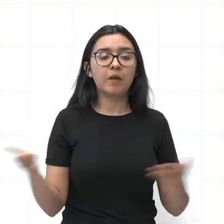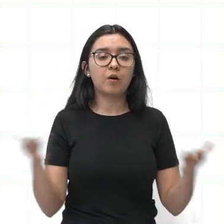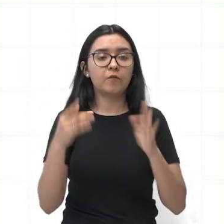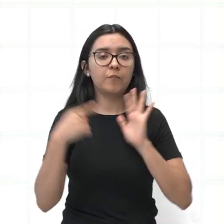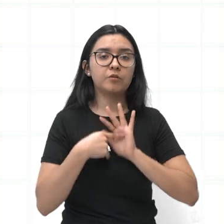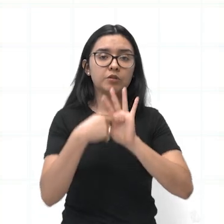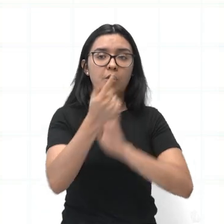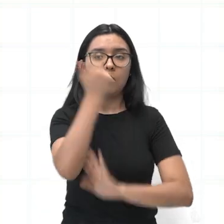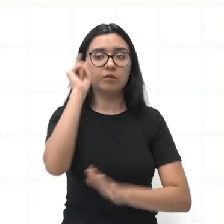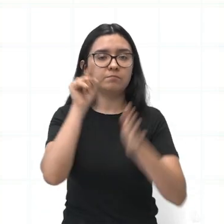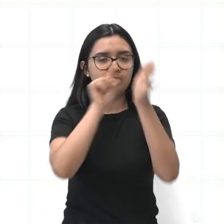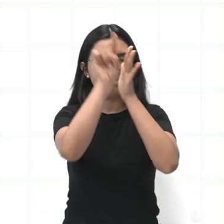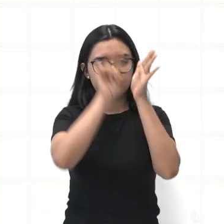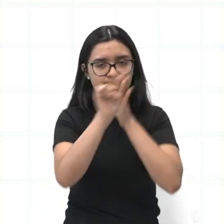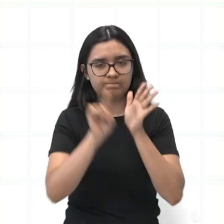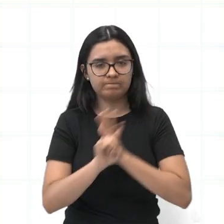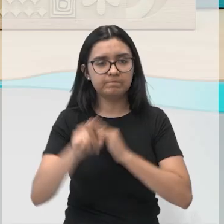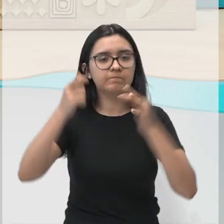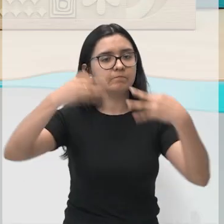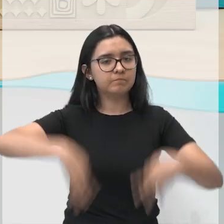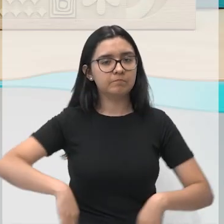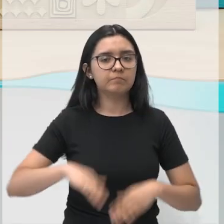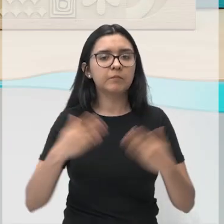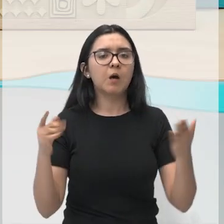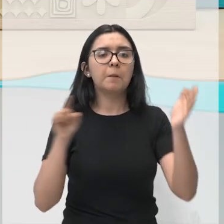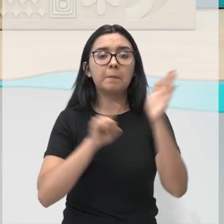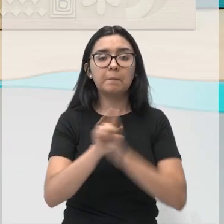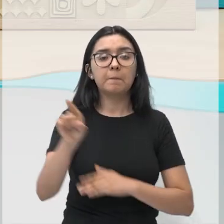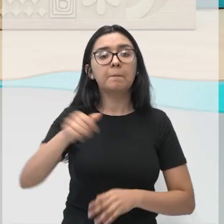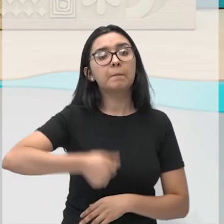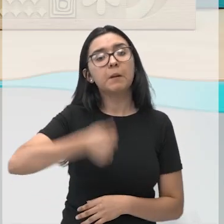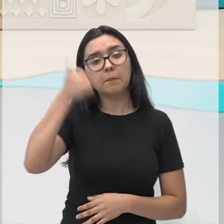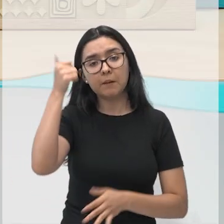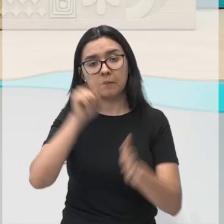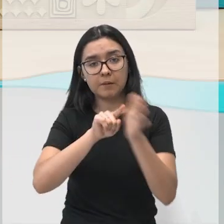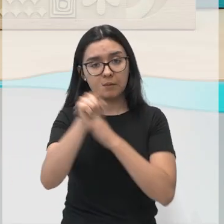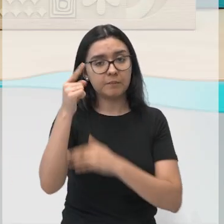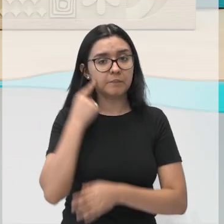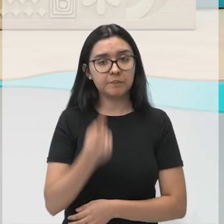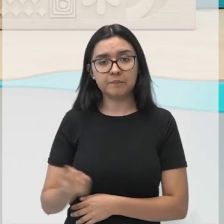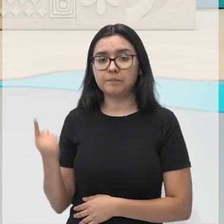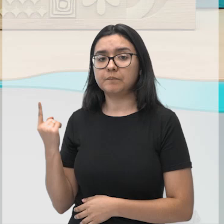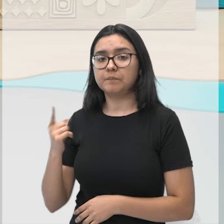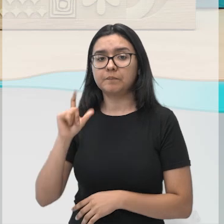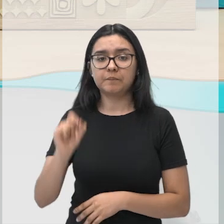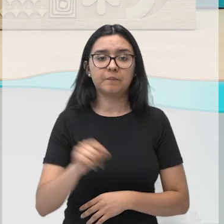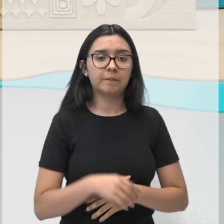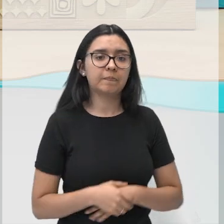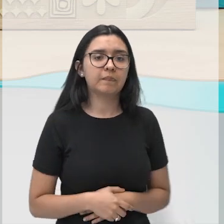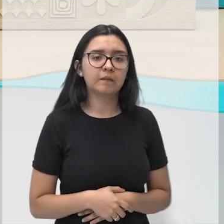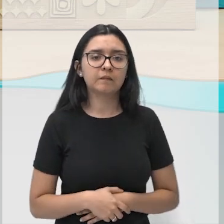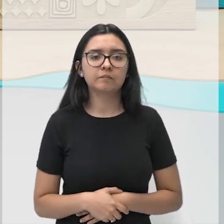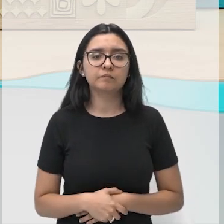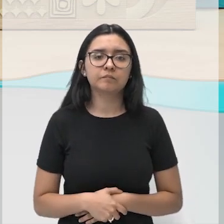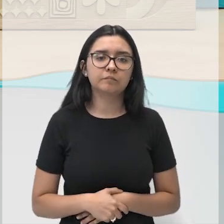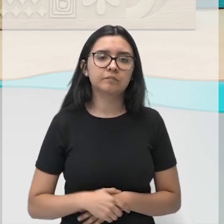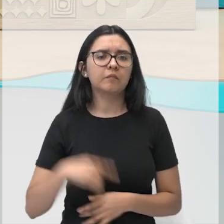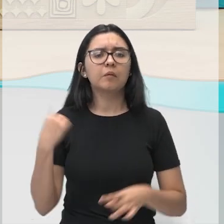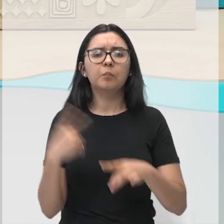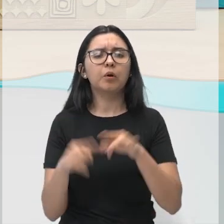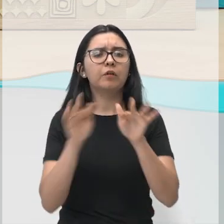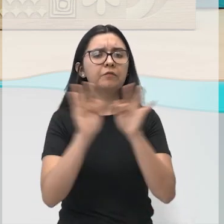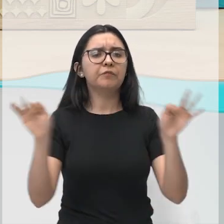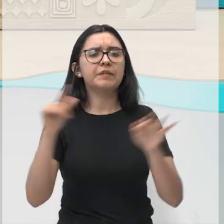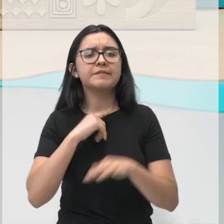quiz aqui, certo? E a primeira pergunta que eu tenho é aqui, ó. O é das. Por que tem